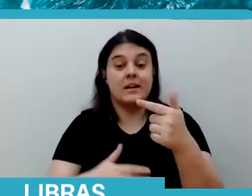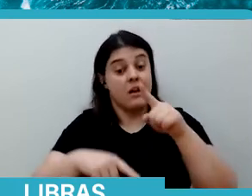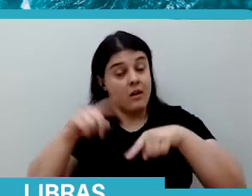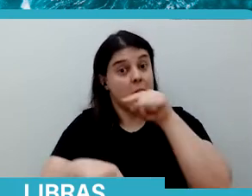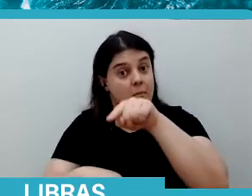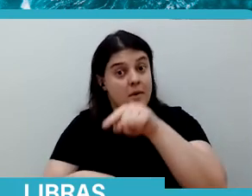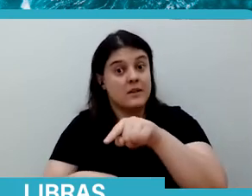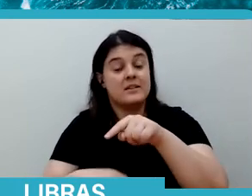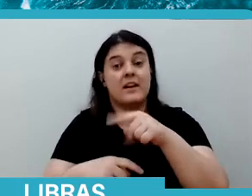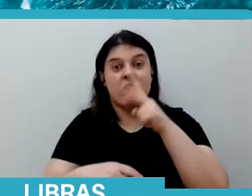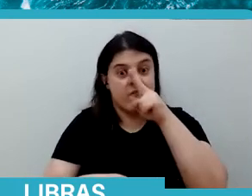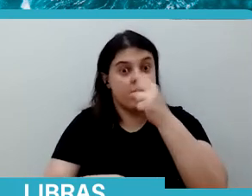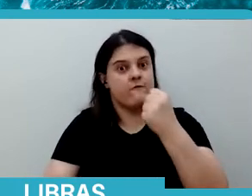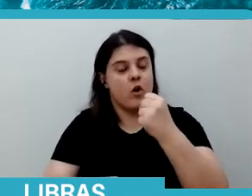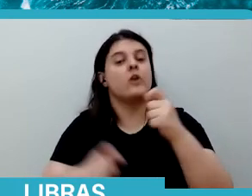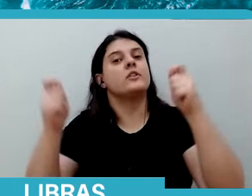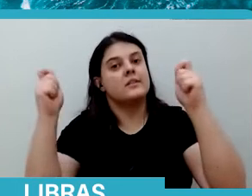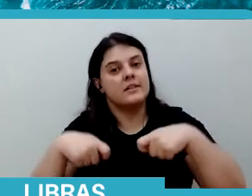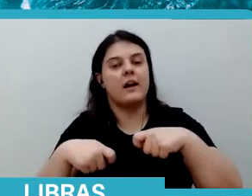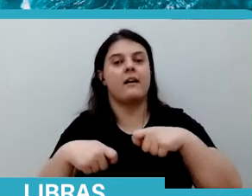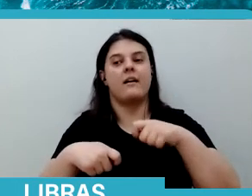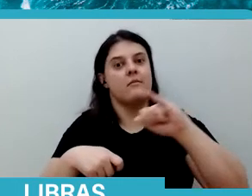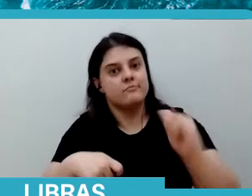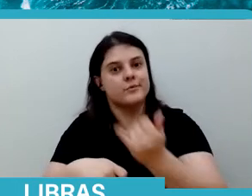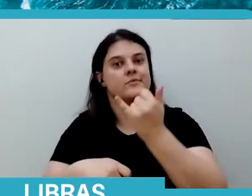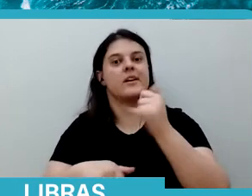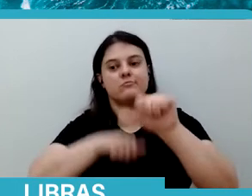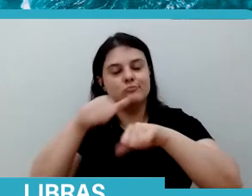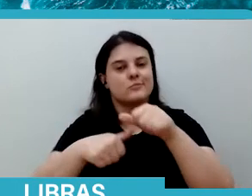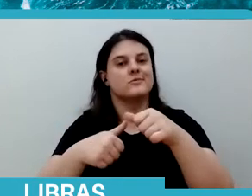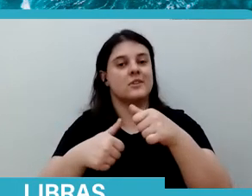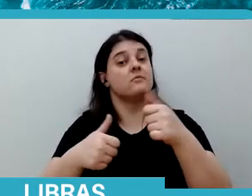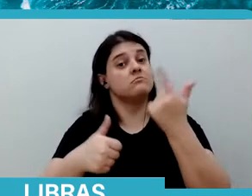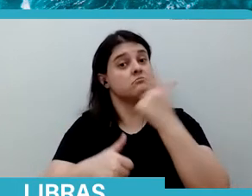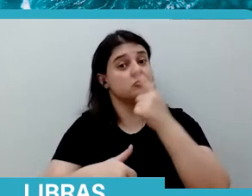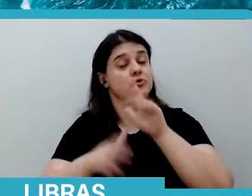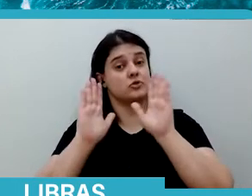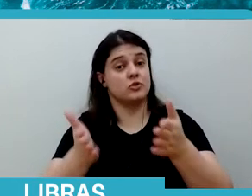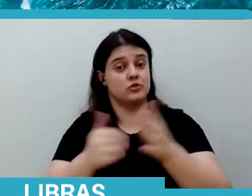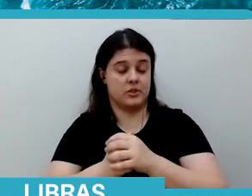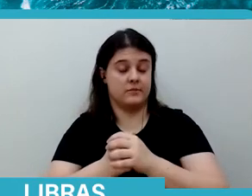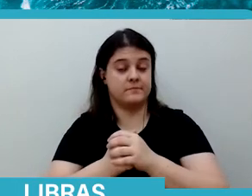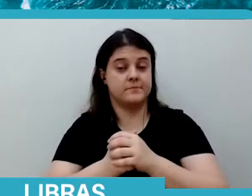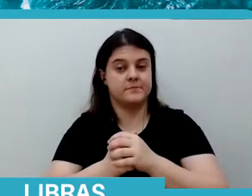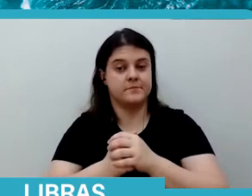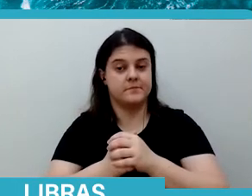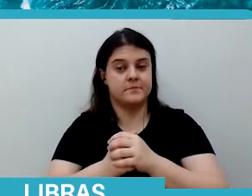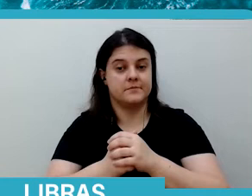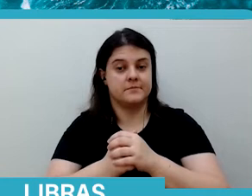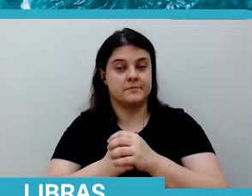é um material super-resistente tem uma forma da gente re-significar ele e a gente ia conseguir gerar esse Impacto